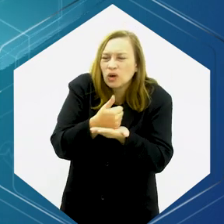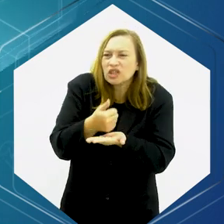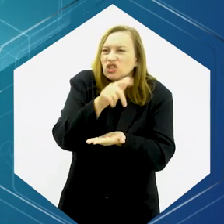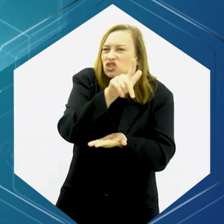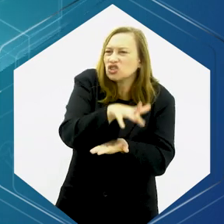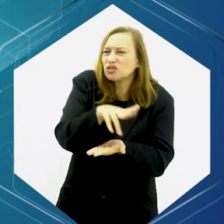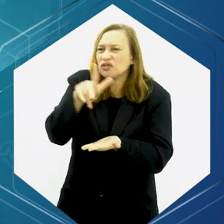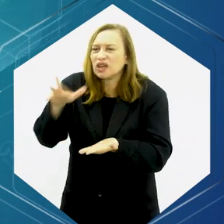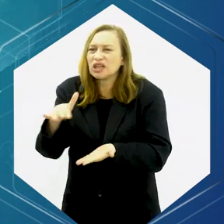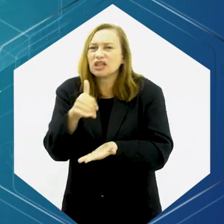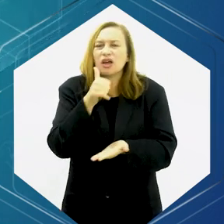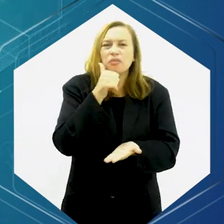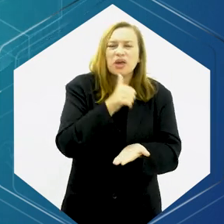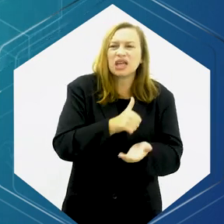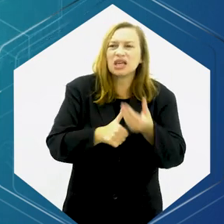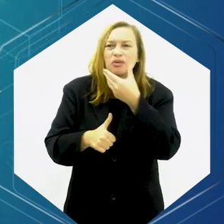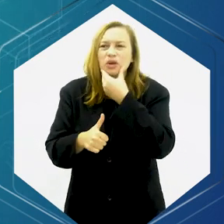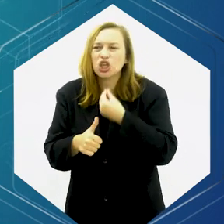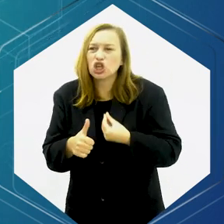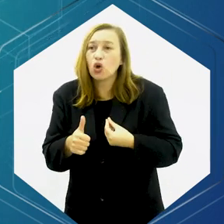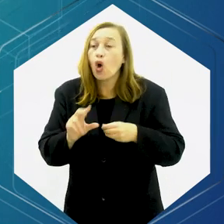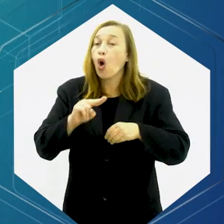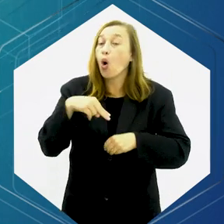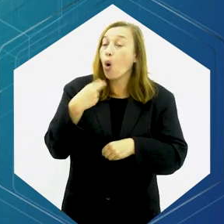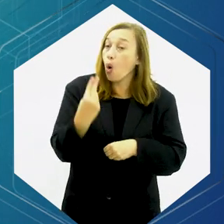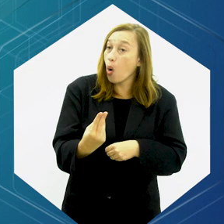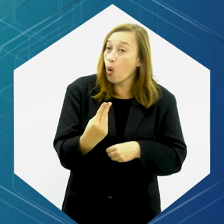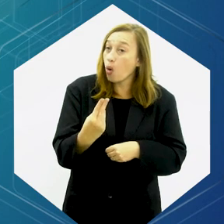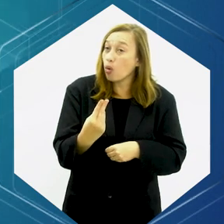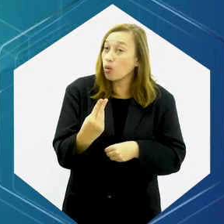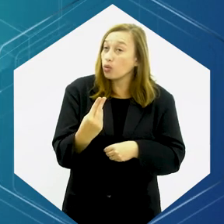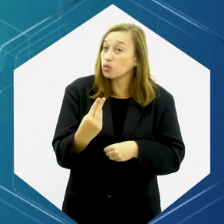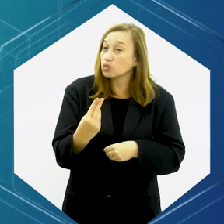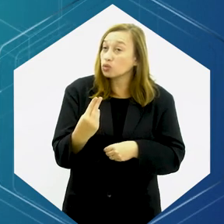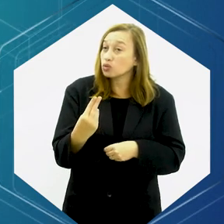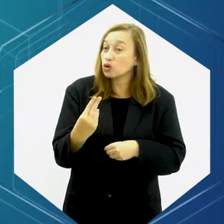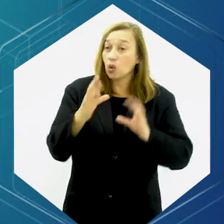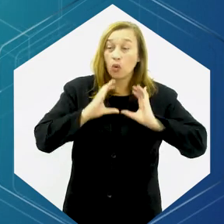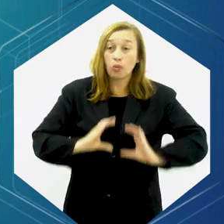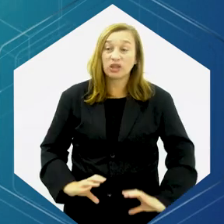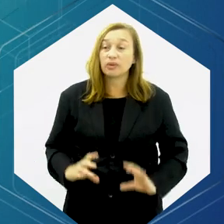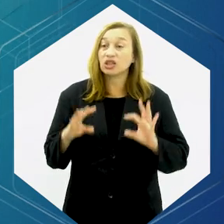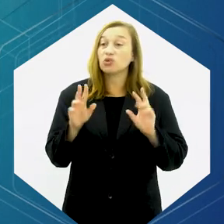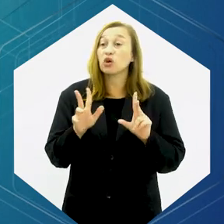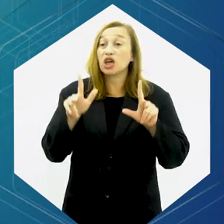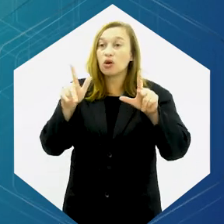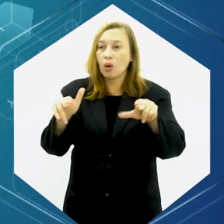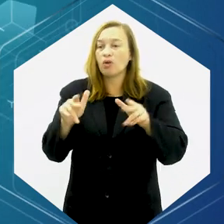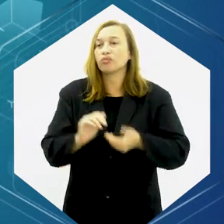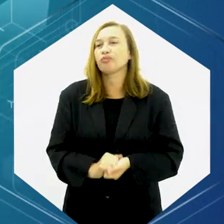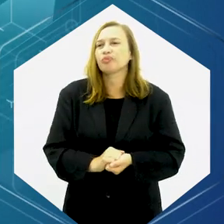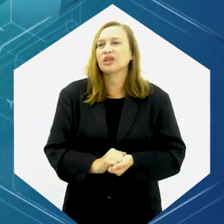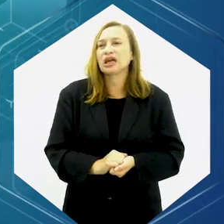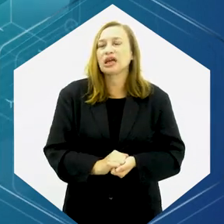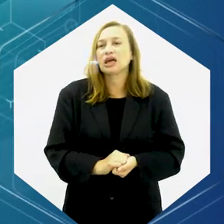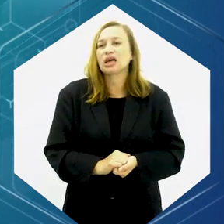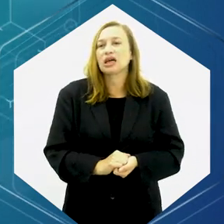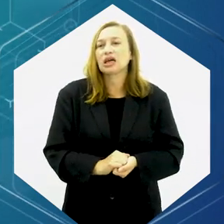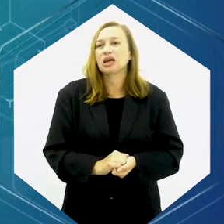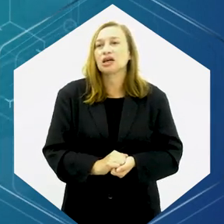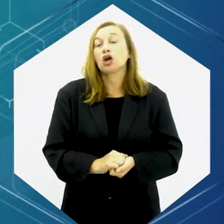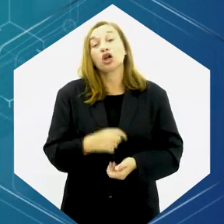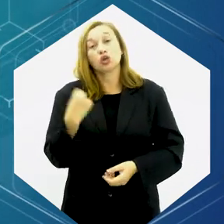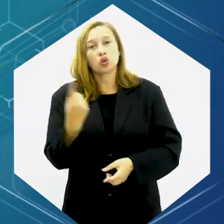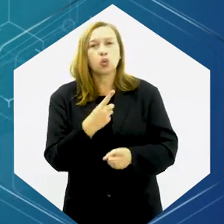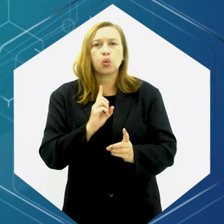rela diferenciados entre meninos e meninas ou o o comportamento foi padrão a gente